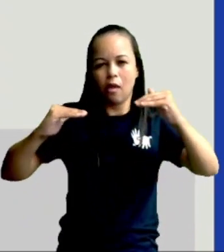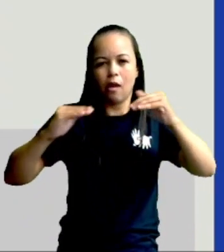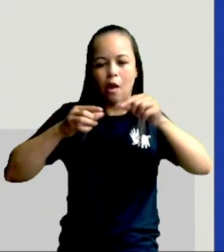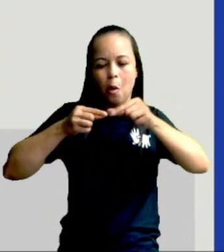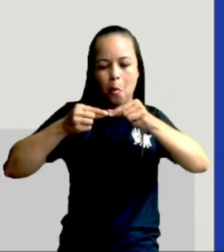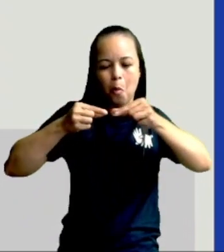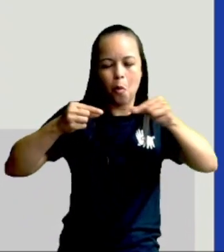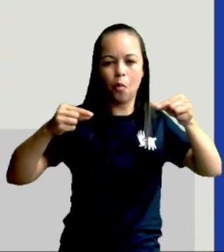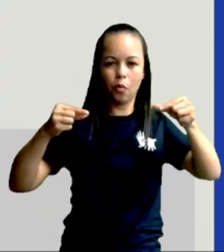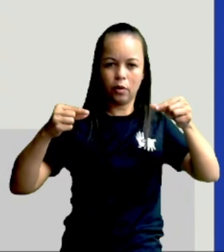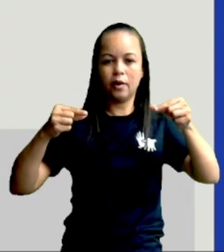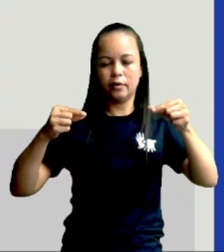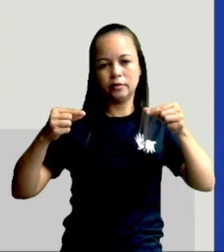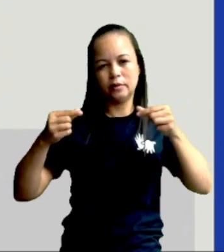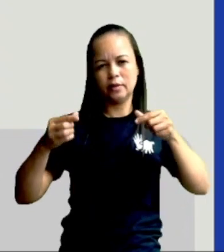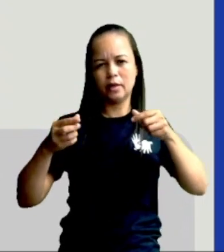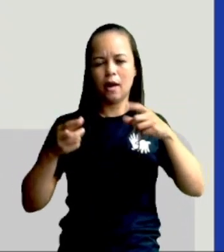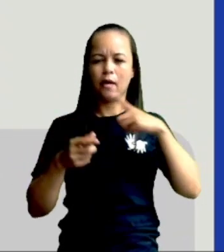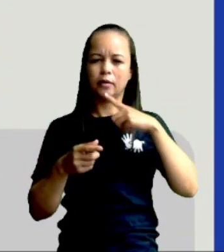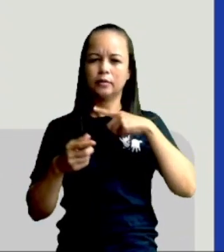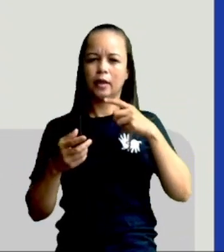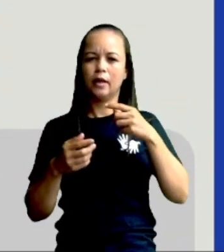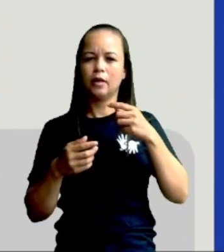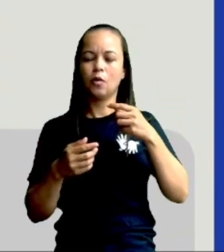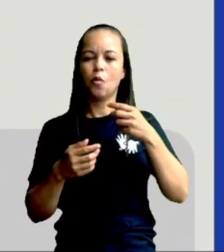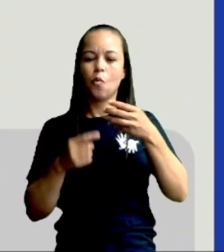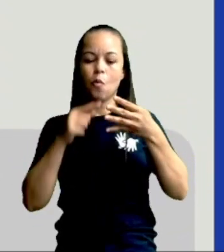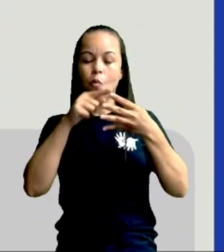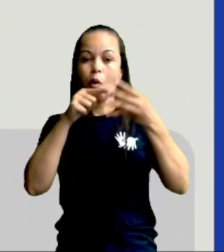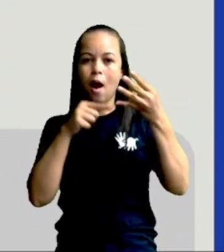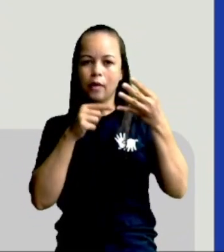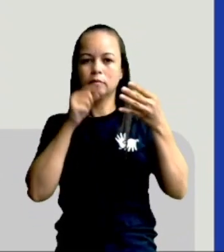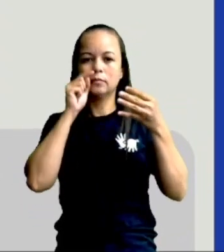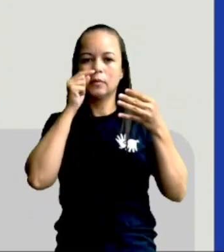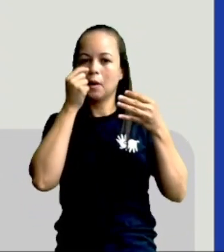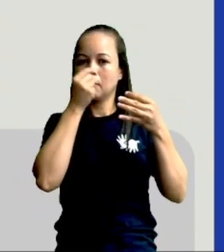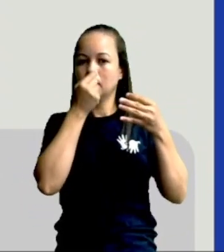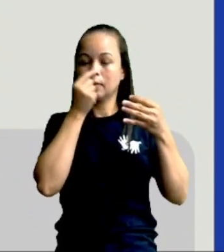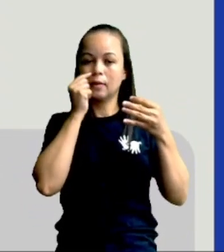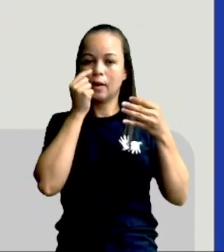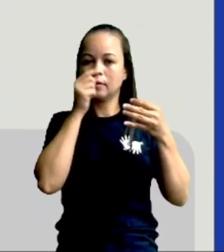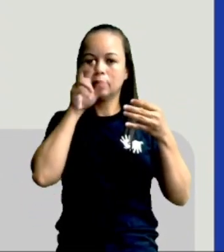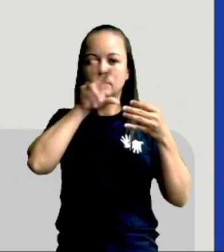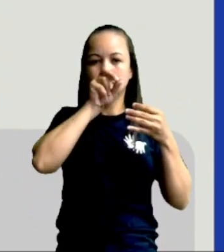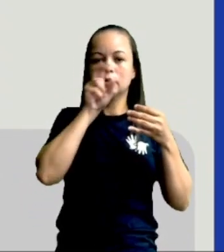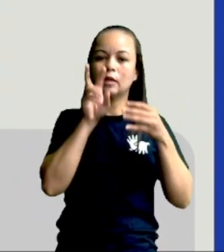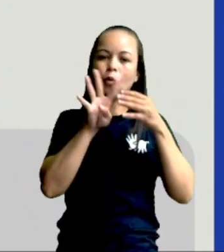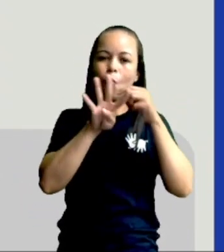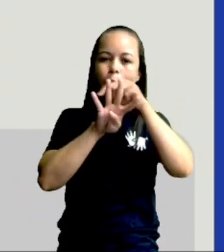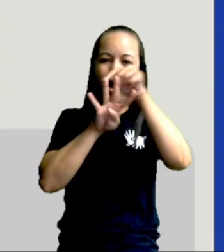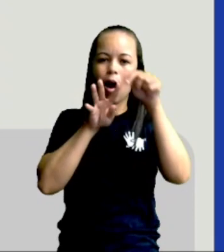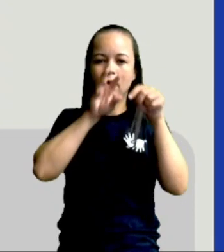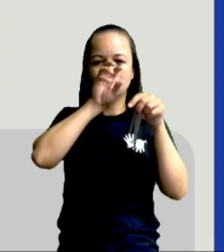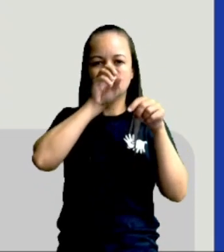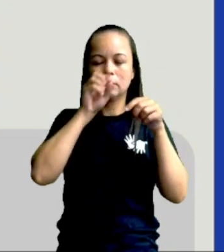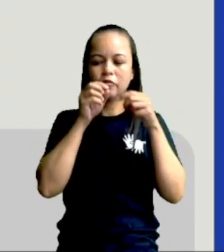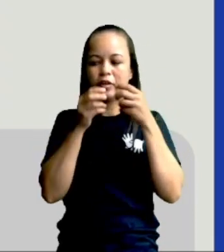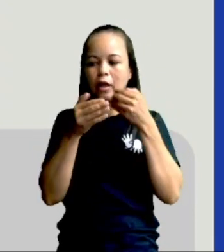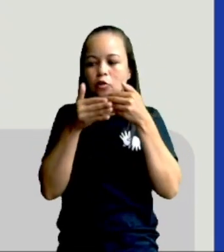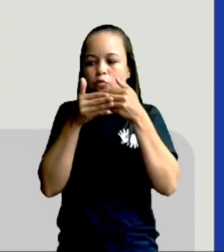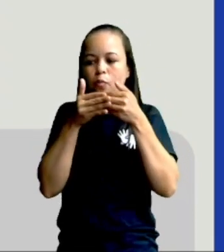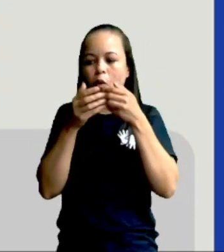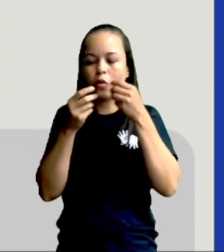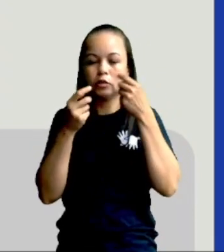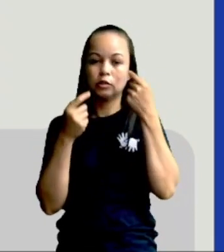e possuem, você vai perceber que ela tem quatro narinas, né? Duas são narinas e duas são as fossetas loreais, que ficam entre o olho e a